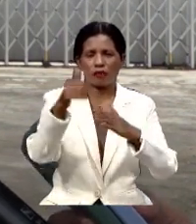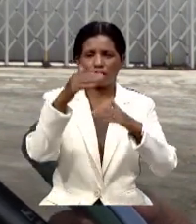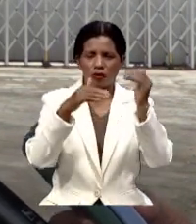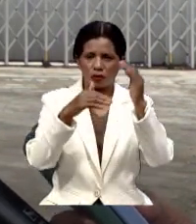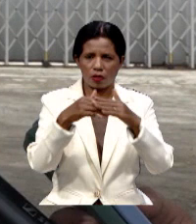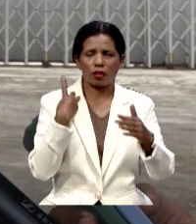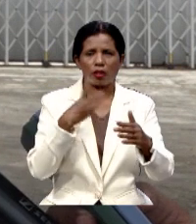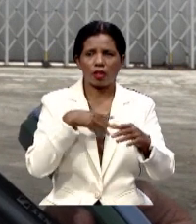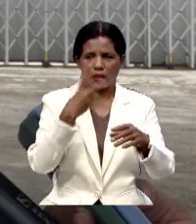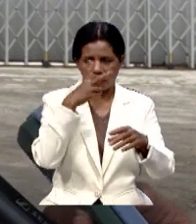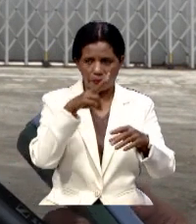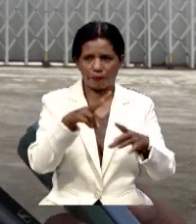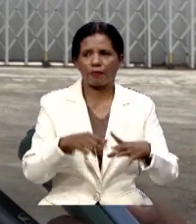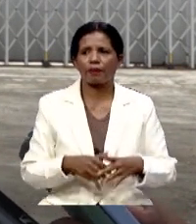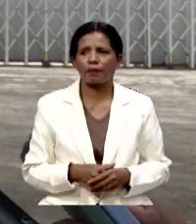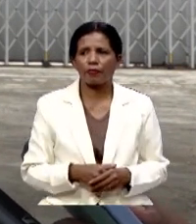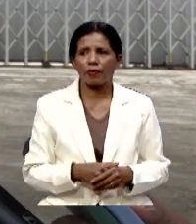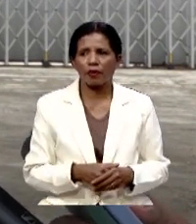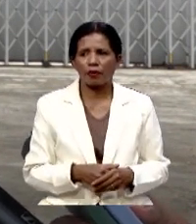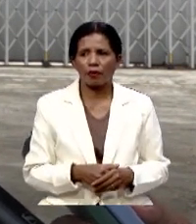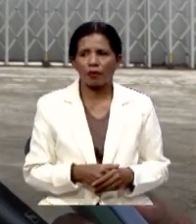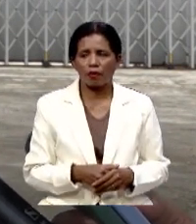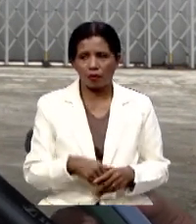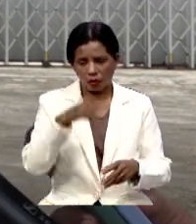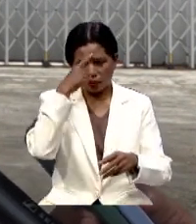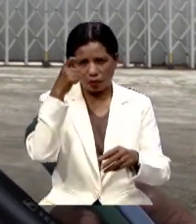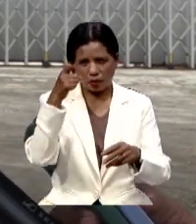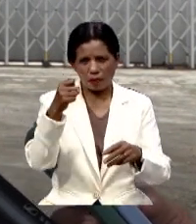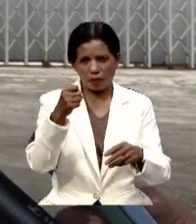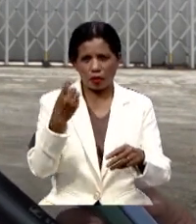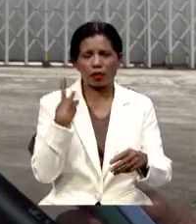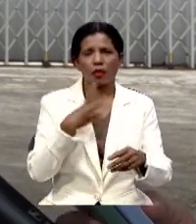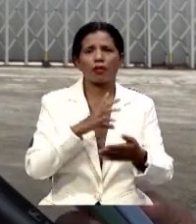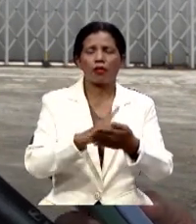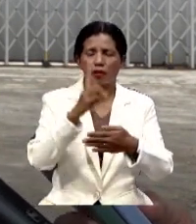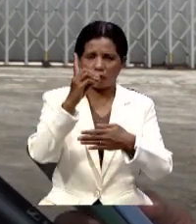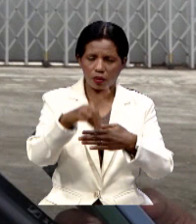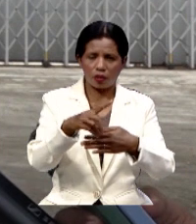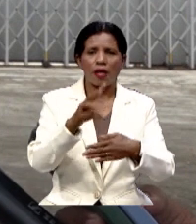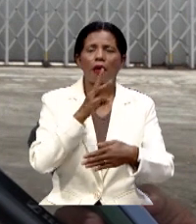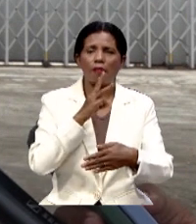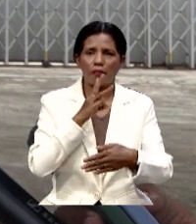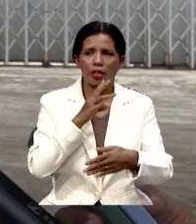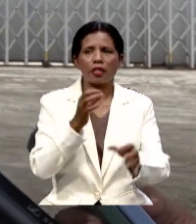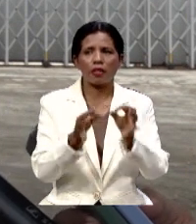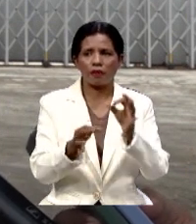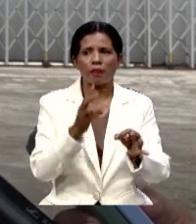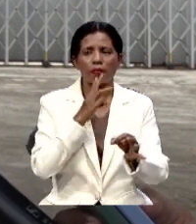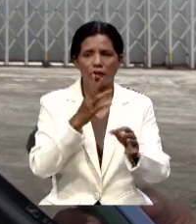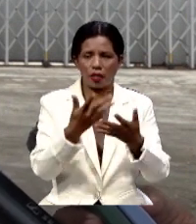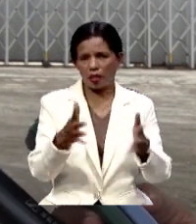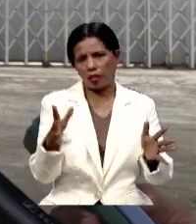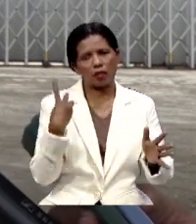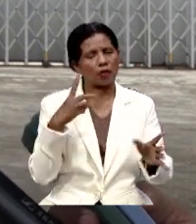heta de estragos né e se você tá atenção tá uma agricultura e data de desenvolvimento precisa be se be lá e tá mais level